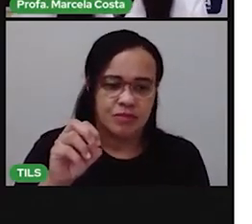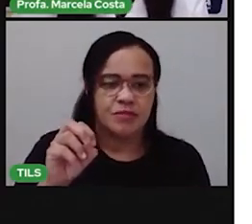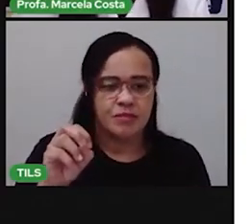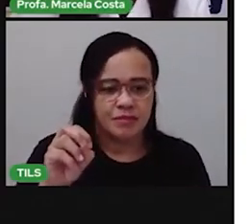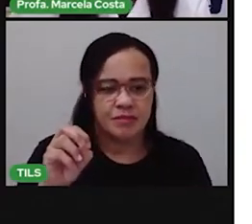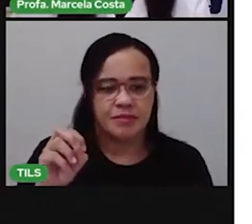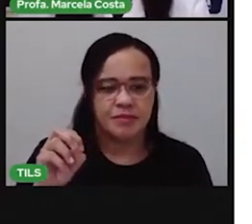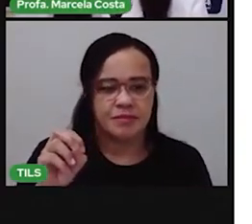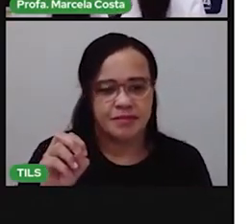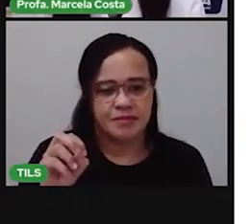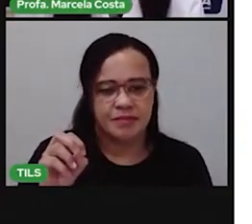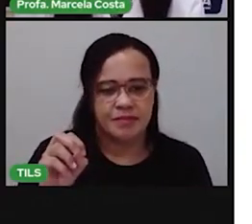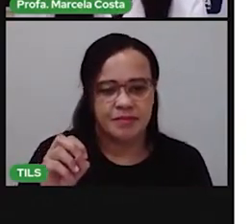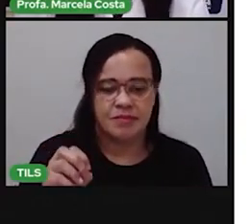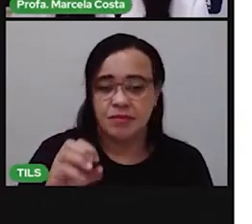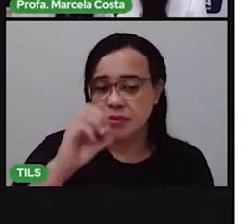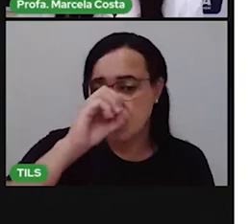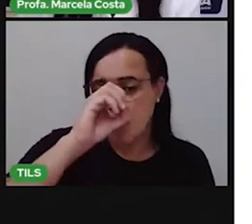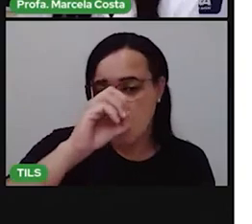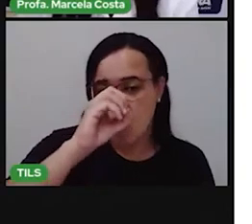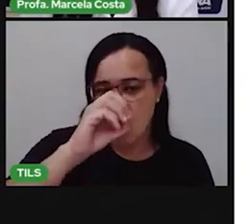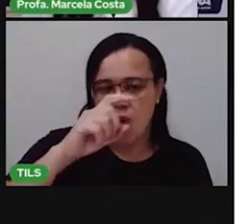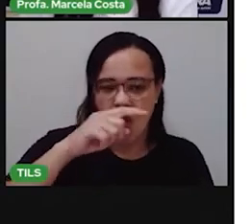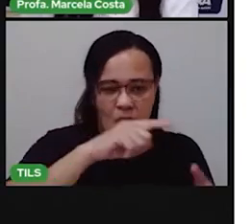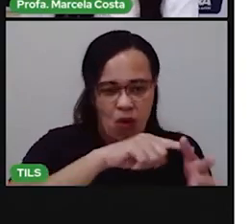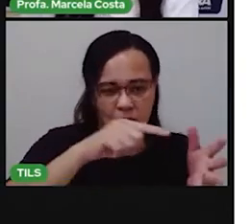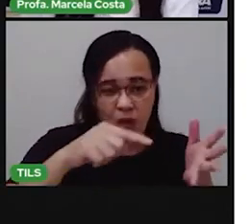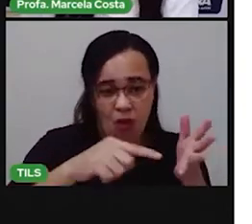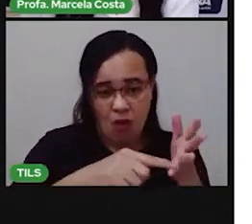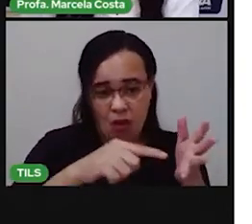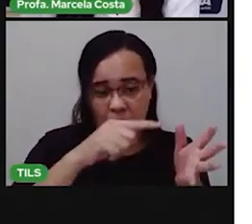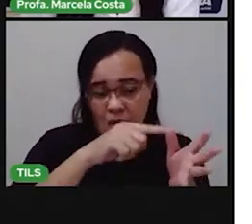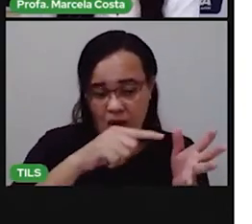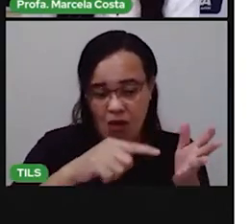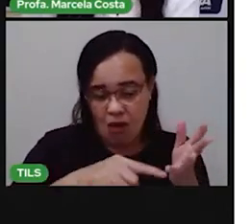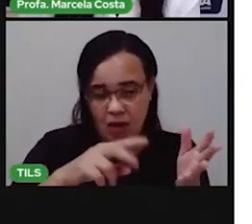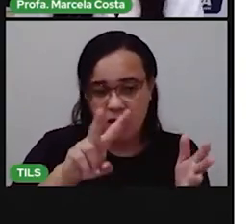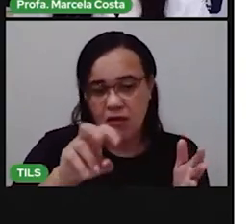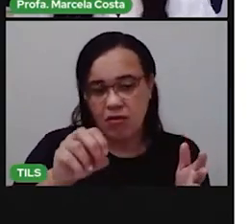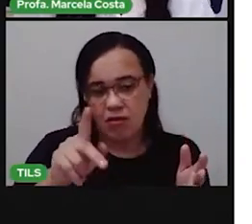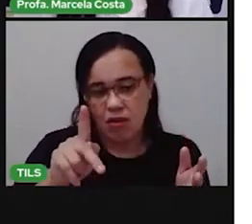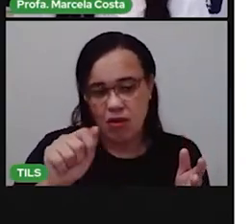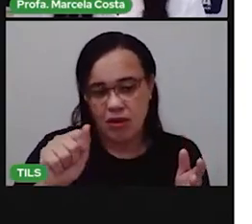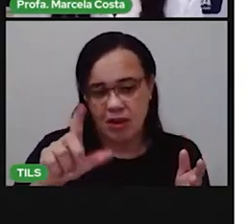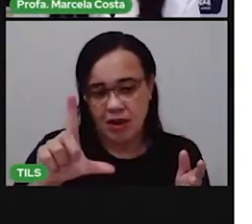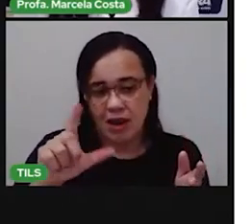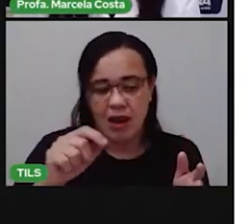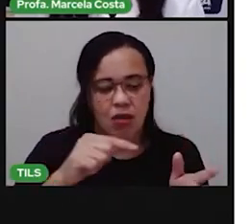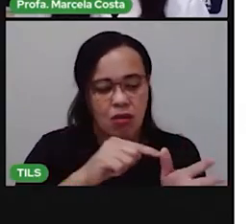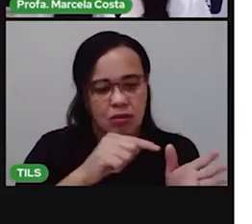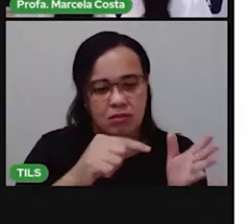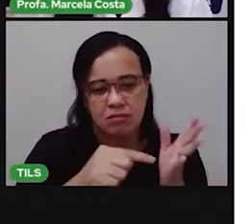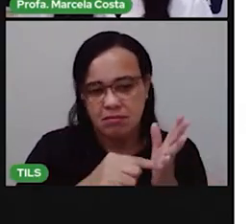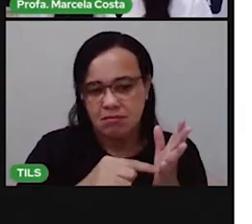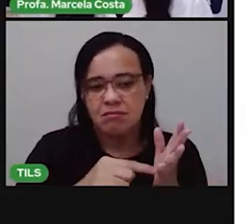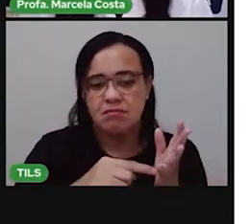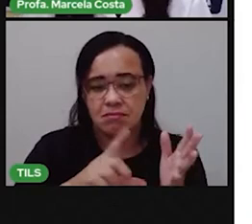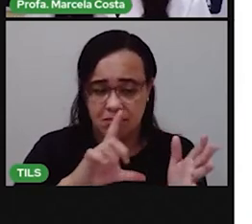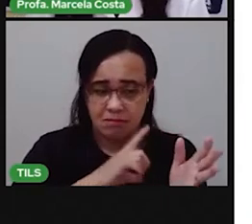Ovo. Então, essa vogal está aí duas vezes. Agora, uma frase com essa palavra.